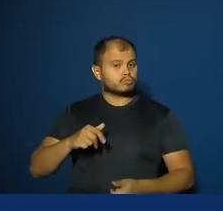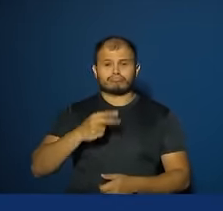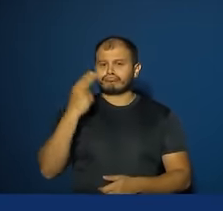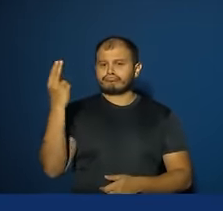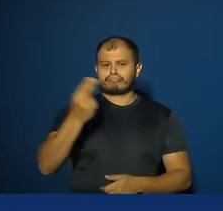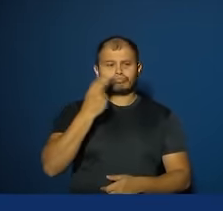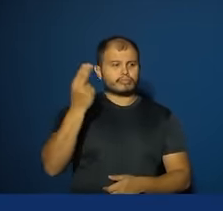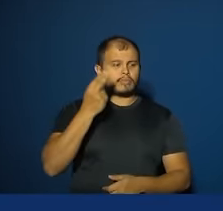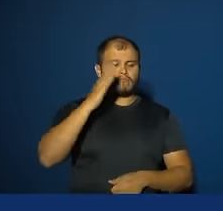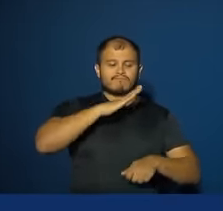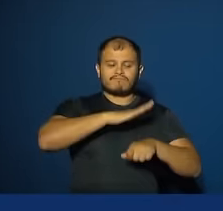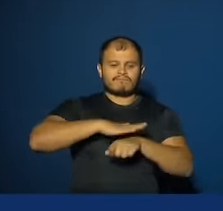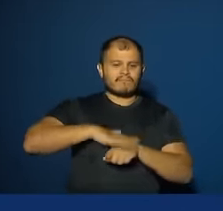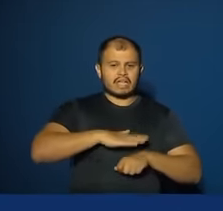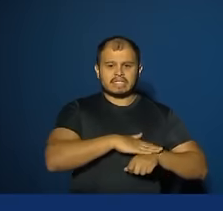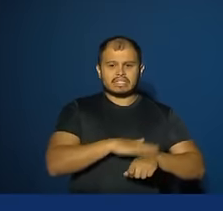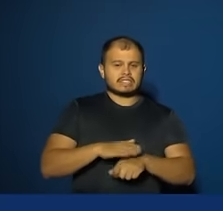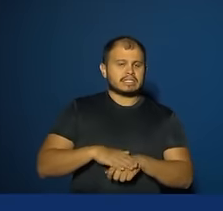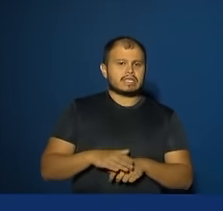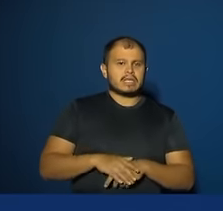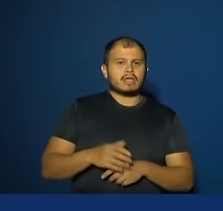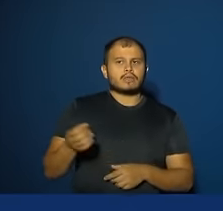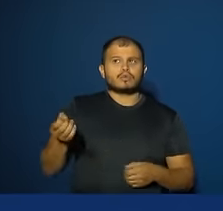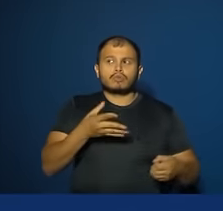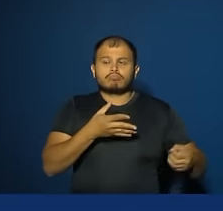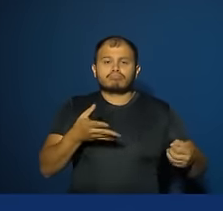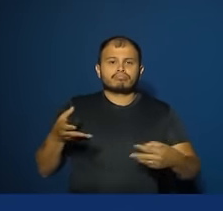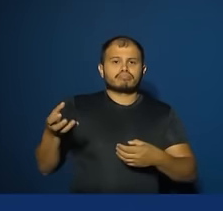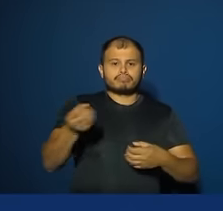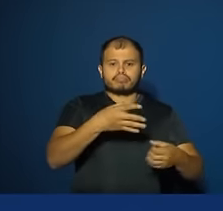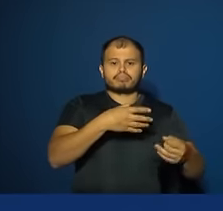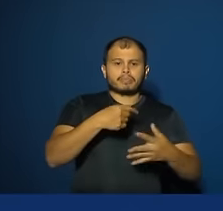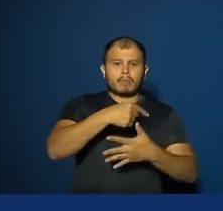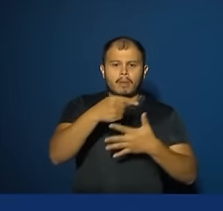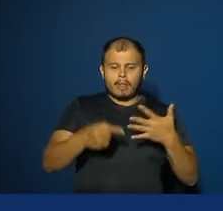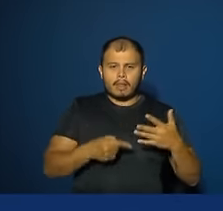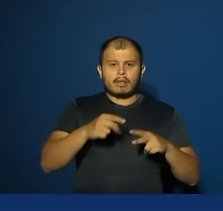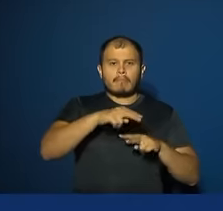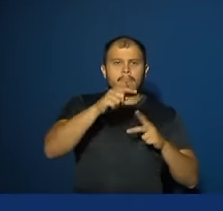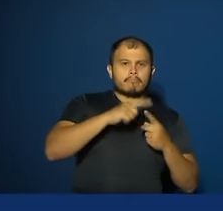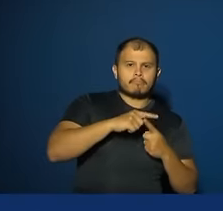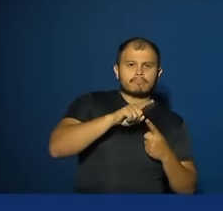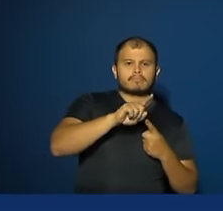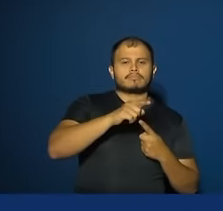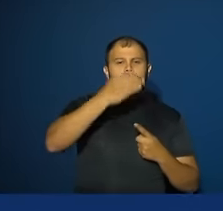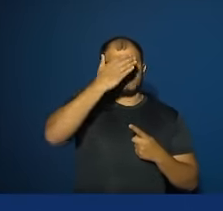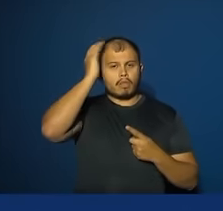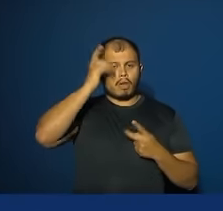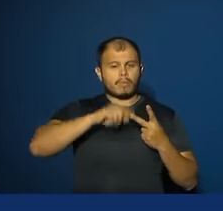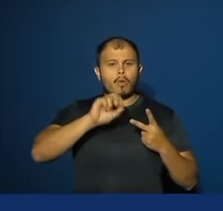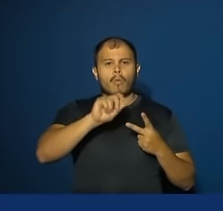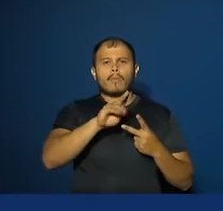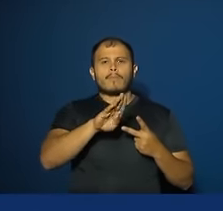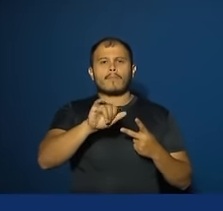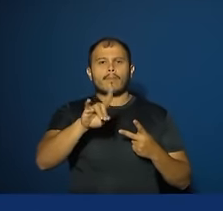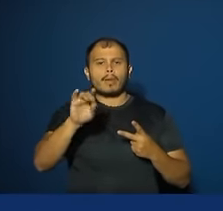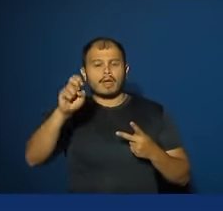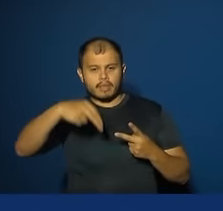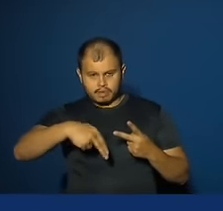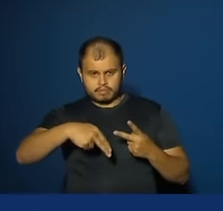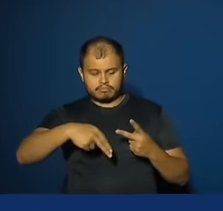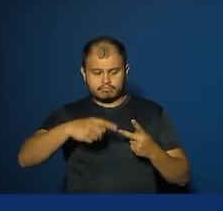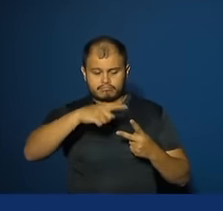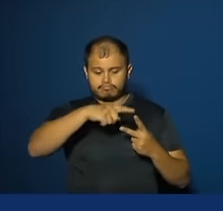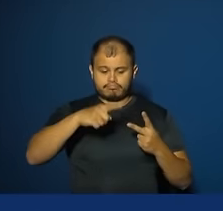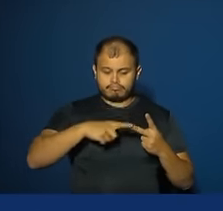conseguiu produzir uma alternativa a a trump biden é uma coisa que que